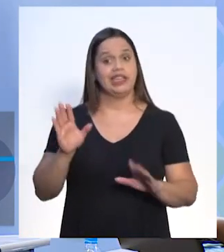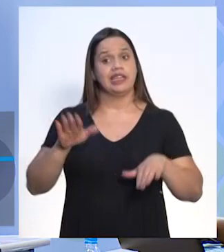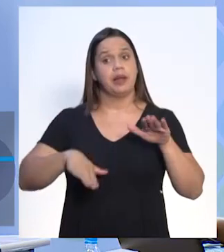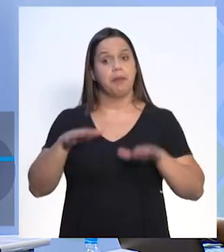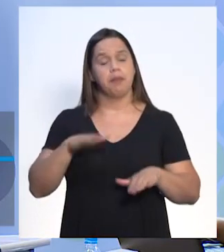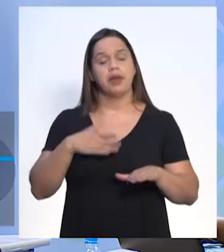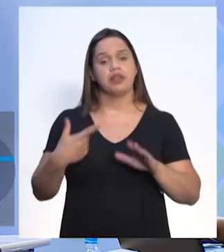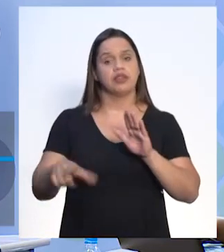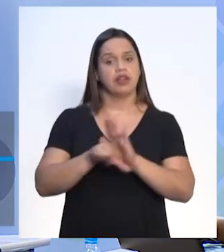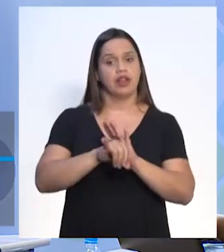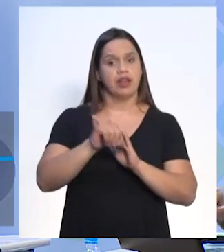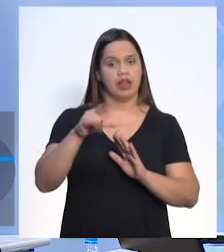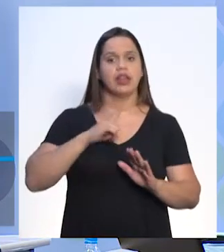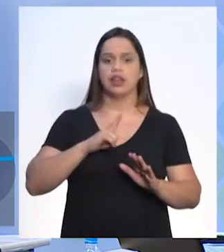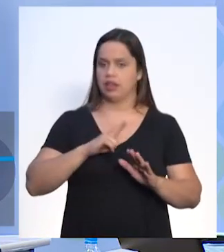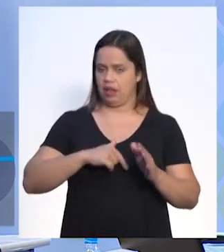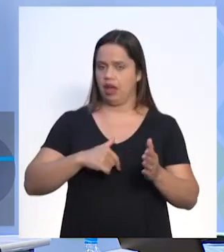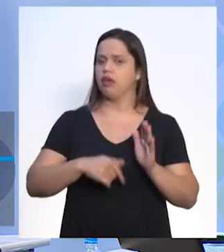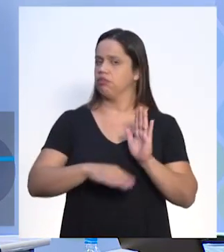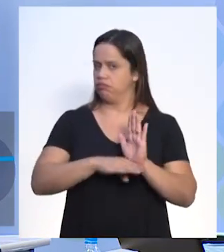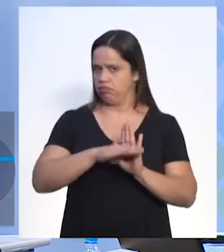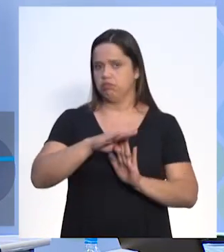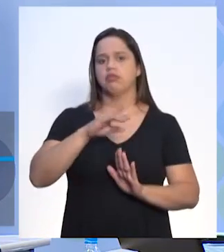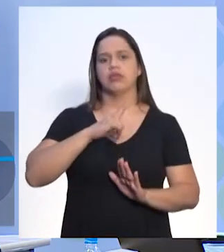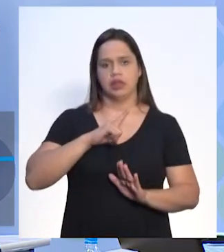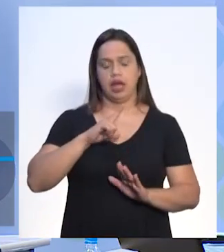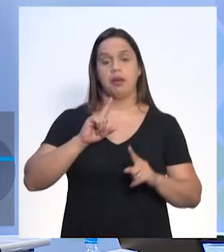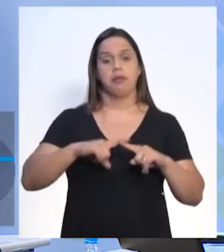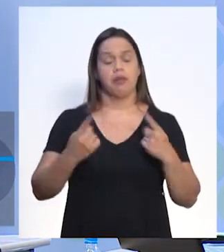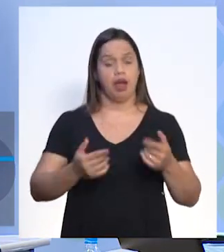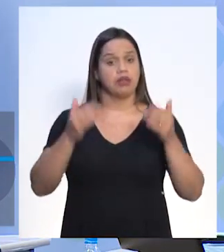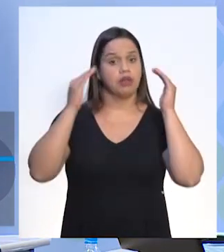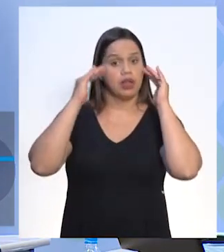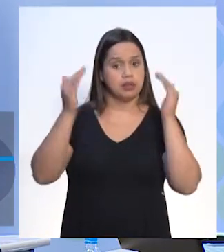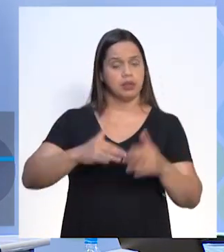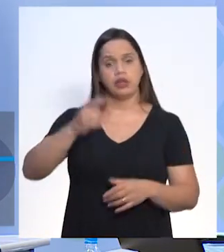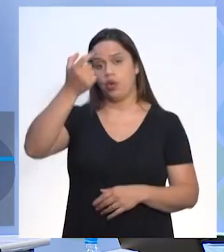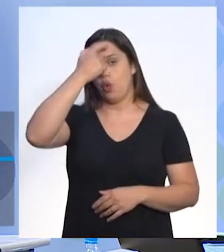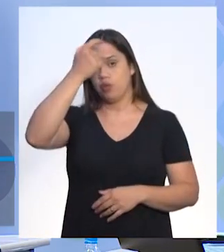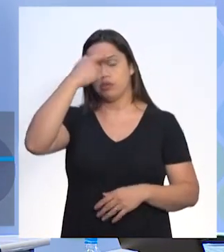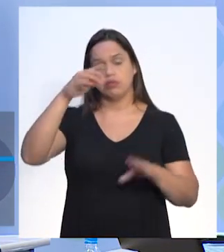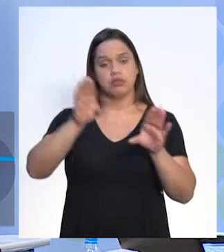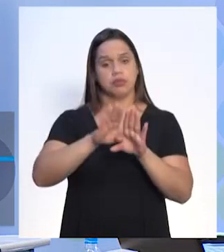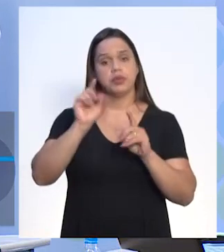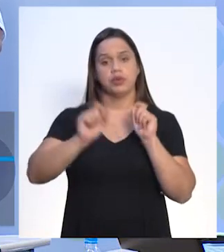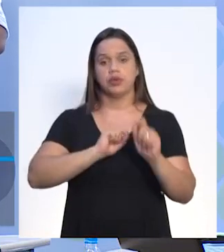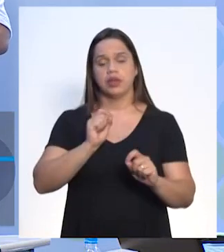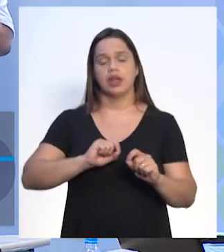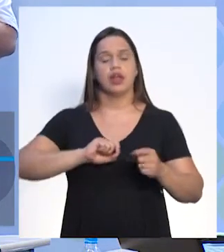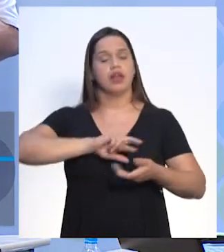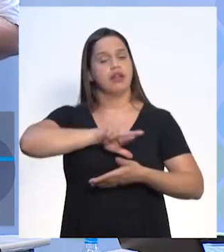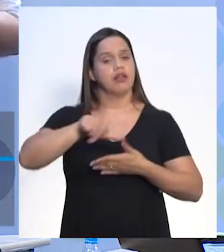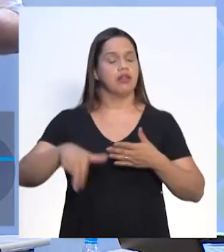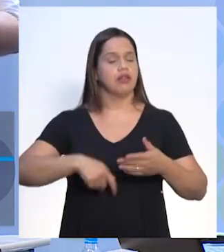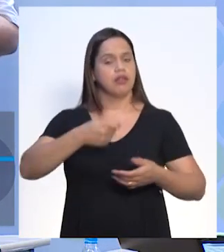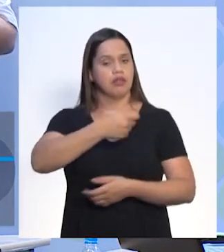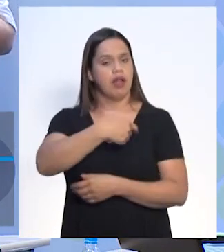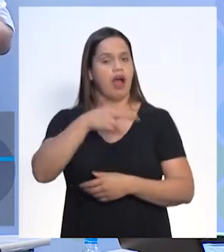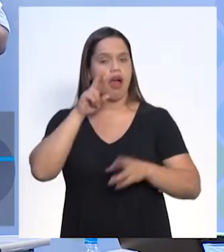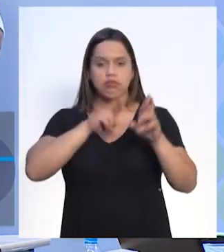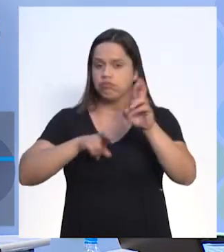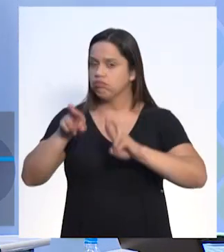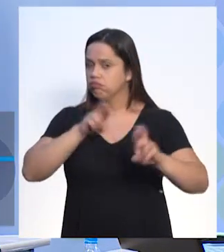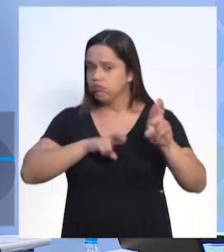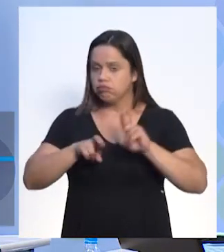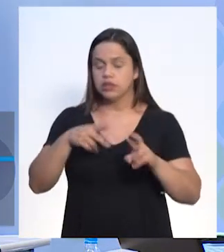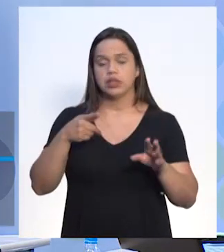temos bastante, eu vou mostrar mais para frente para vocês, mas do respeito a ela, da consciência e também na questão da fiscalização. Por exemplo, nessa